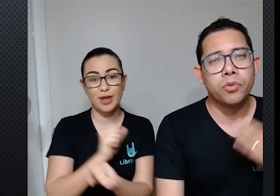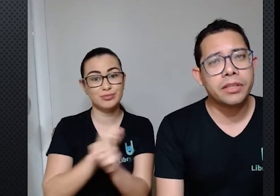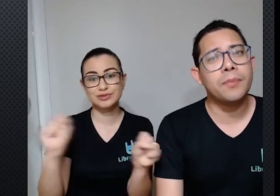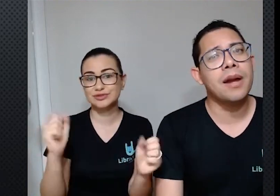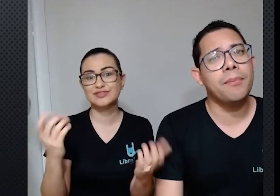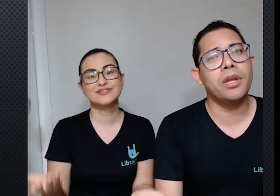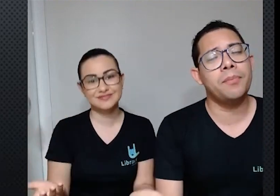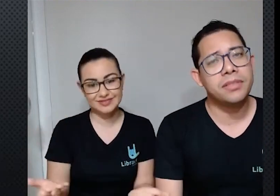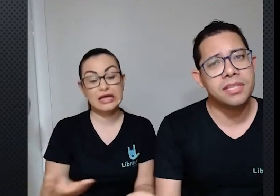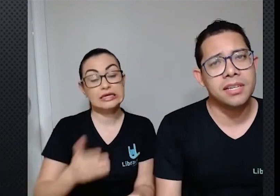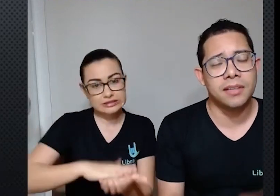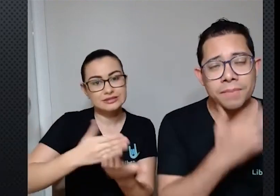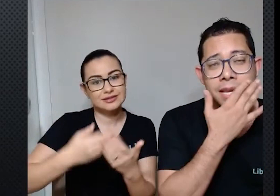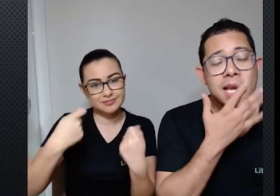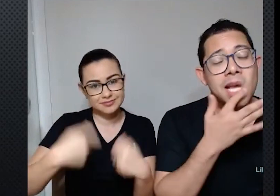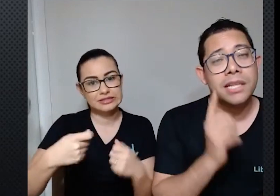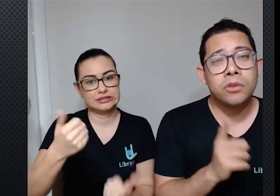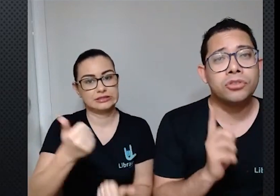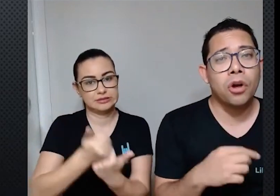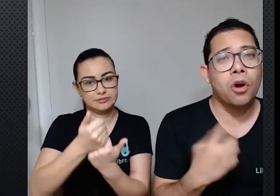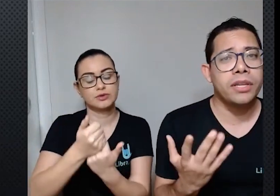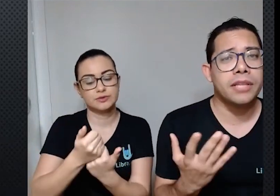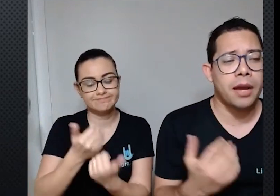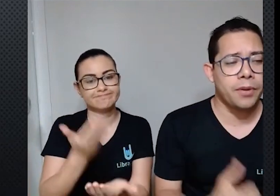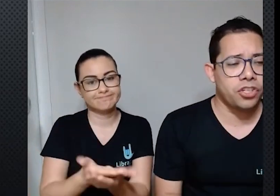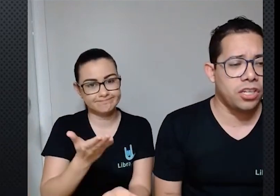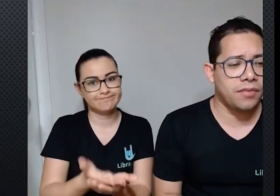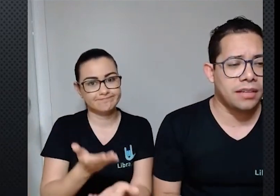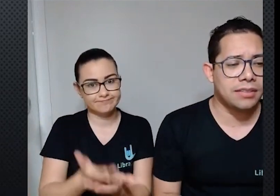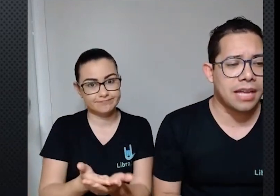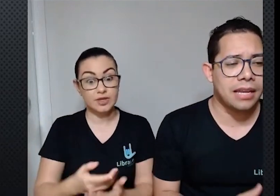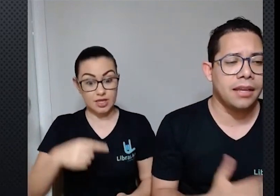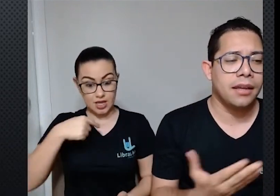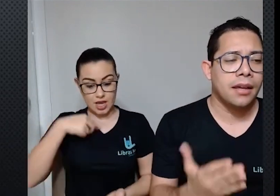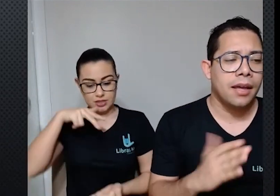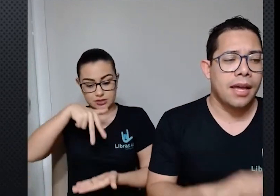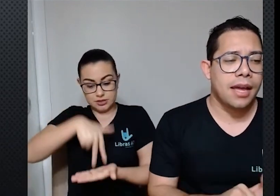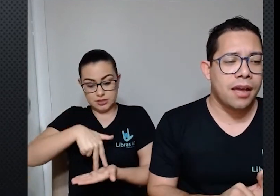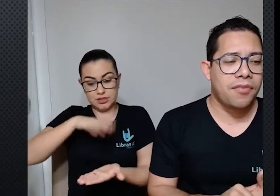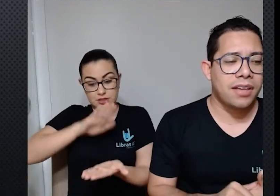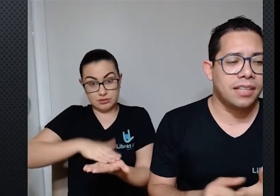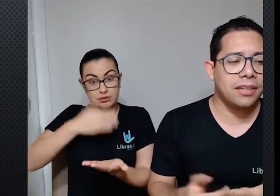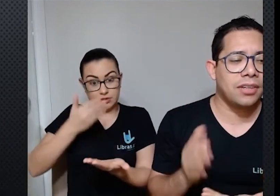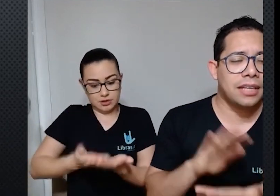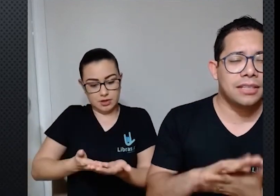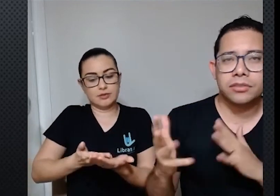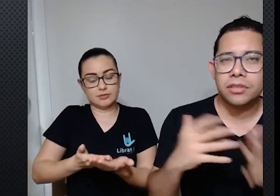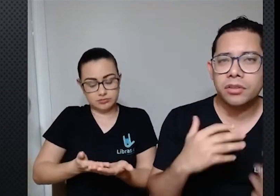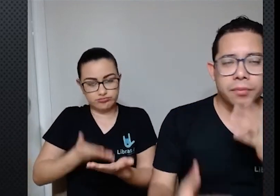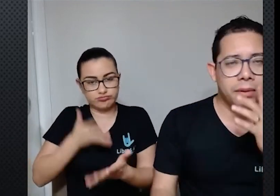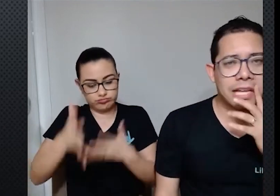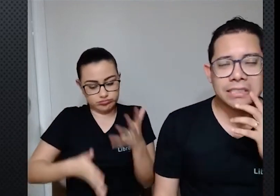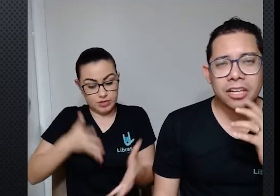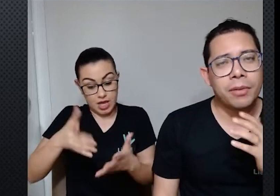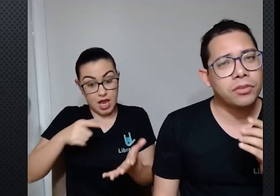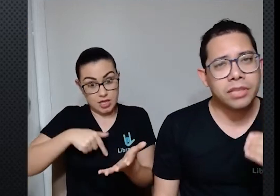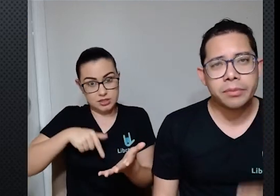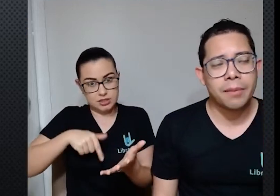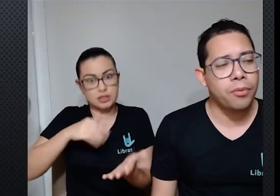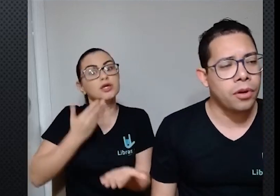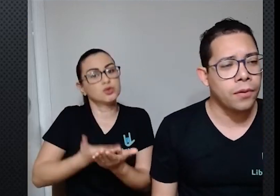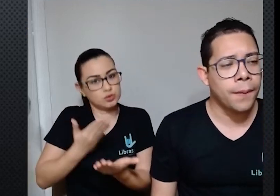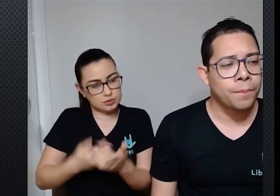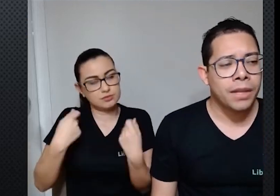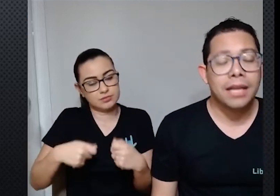É por isso que o intérprete de apoio, ele precisa. Não só o intérprete que vai estar ali fazendo, né, tradução, interpretação, mas o